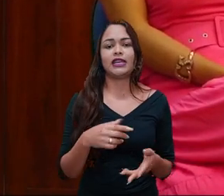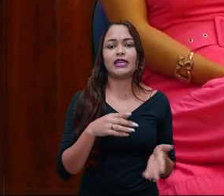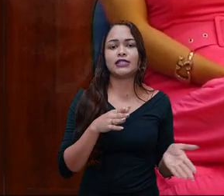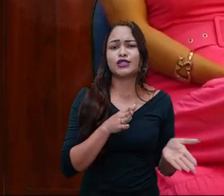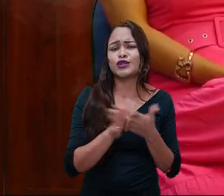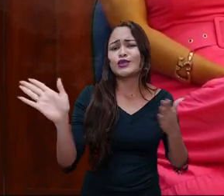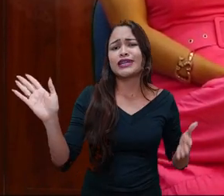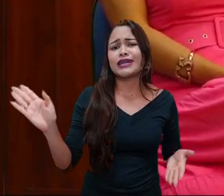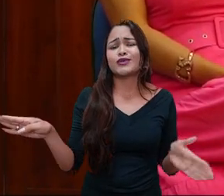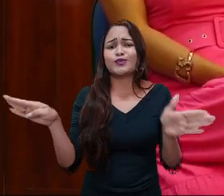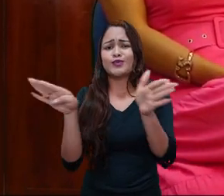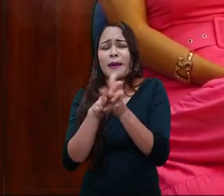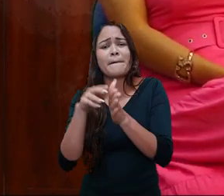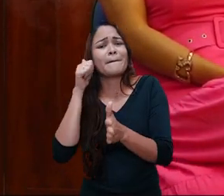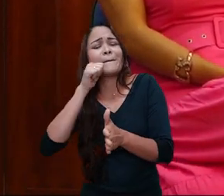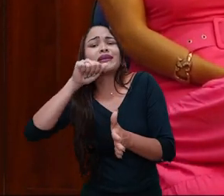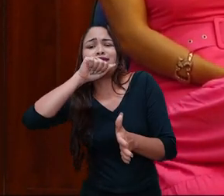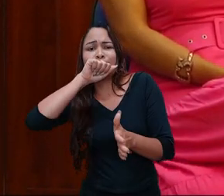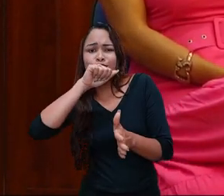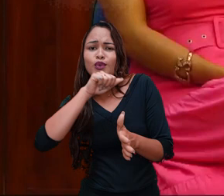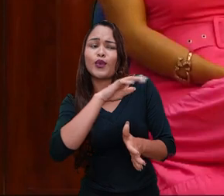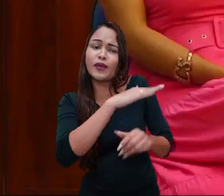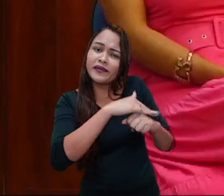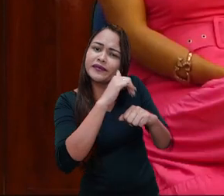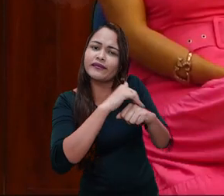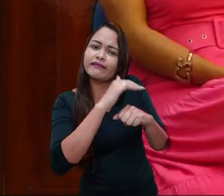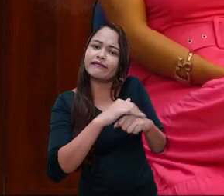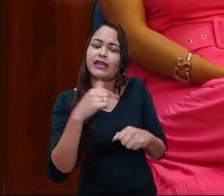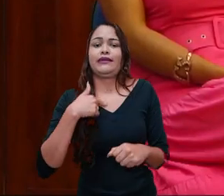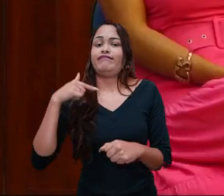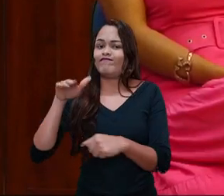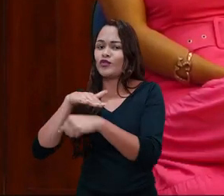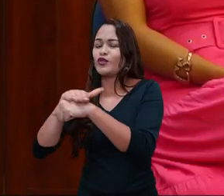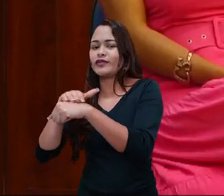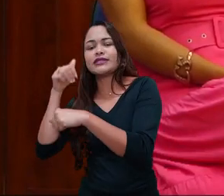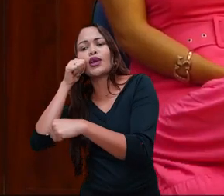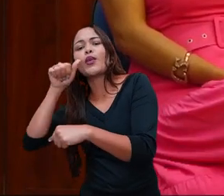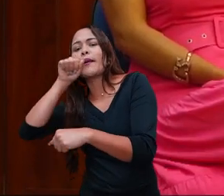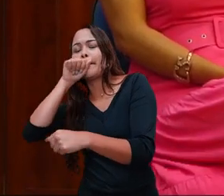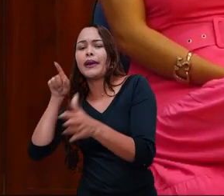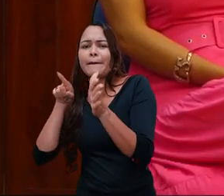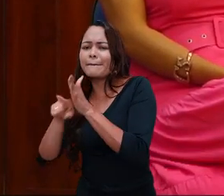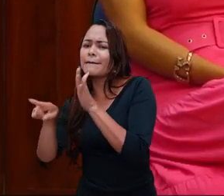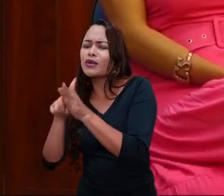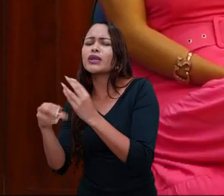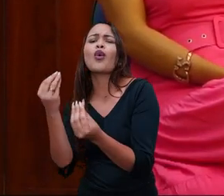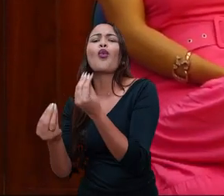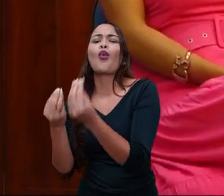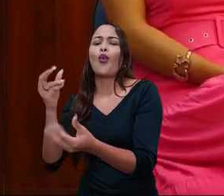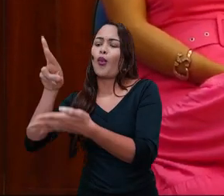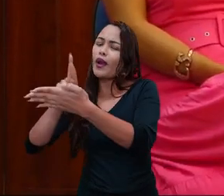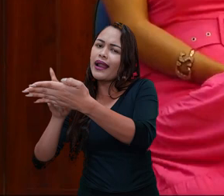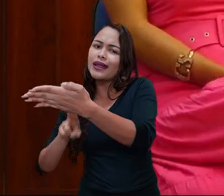foi todo um processo de conquista. Eu fui conversar com a mãe, quais eram as dificuldades dele, do que ele gostava. Fui ler os relatórios, conversei